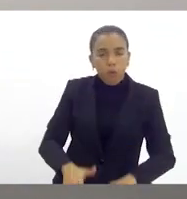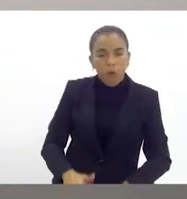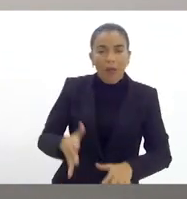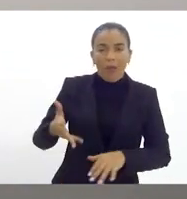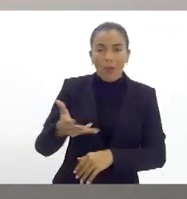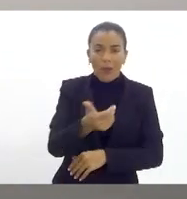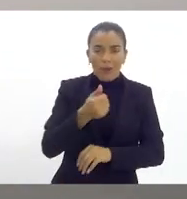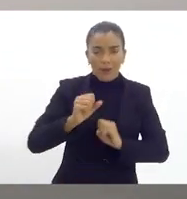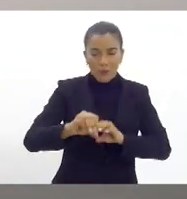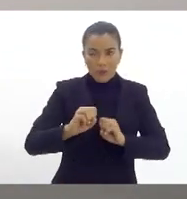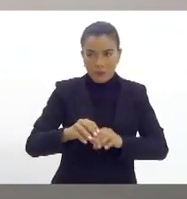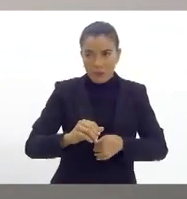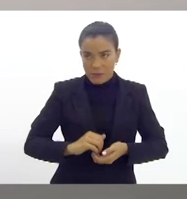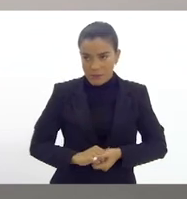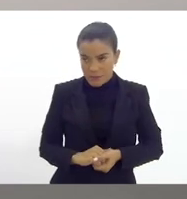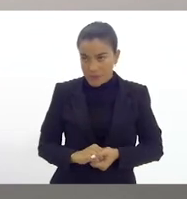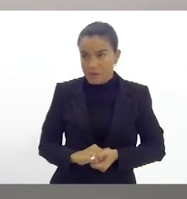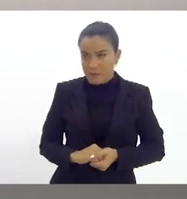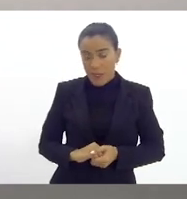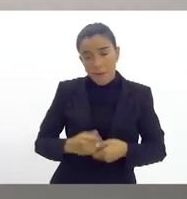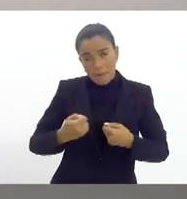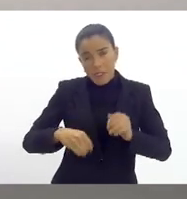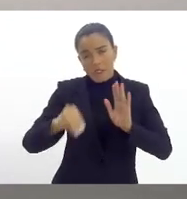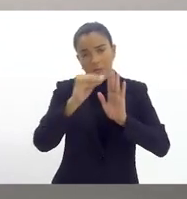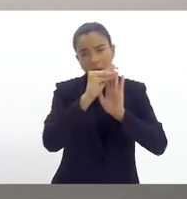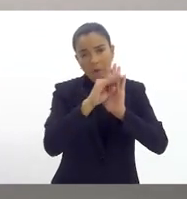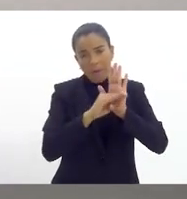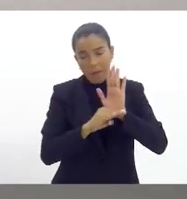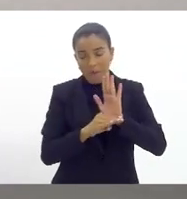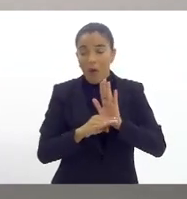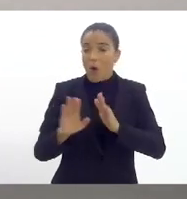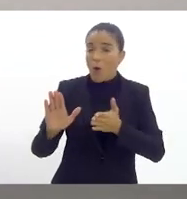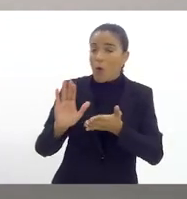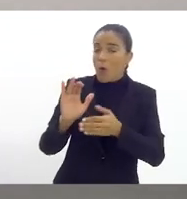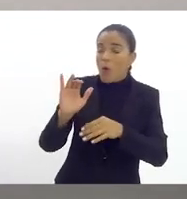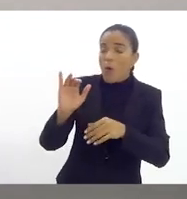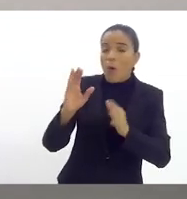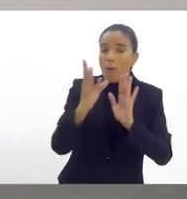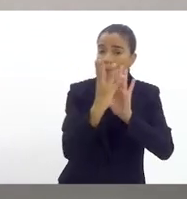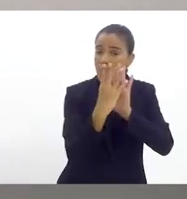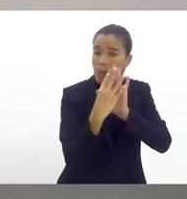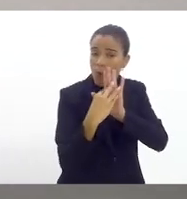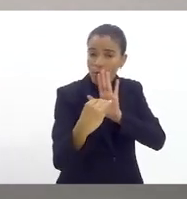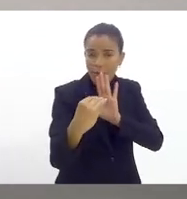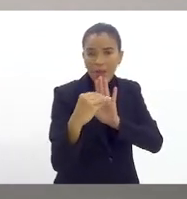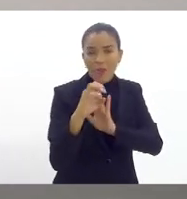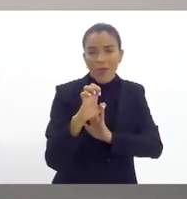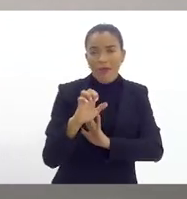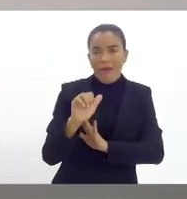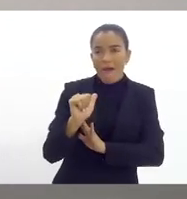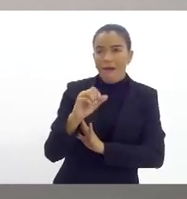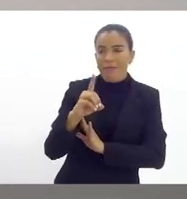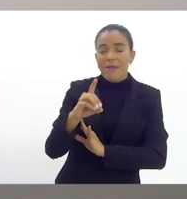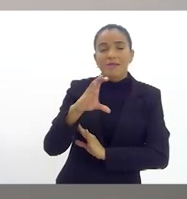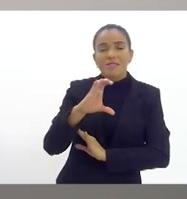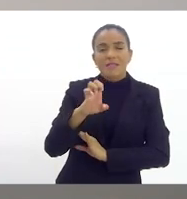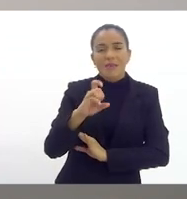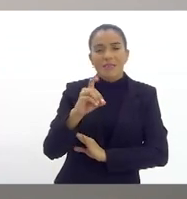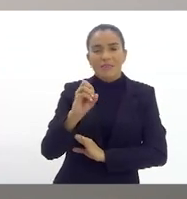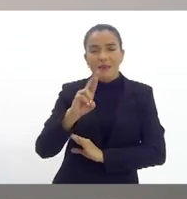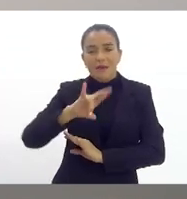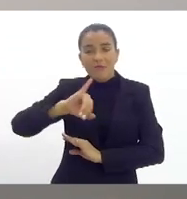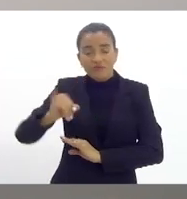e é sempre subir os que a gente precisa pautar aqui eu acho que inclusive o modelo de Ed da universidade pública que é o Cederj precisa ser